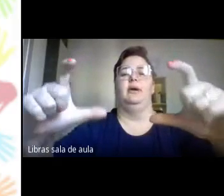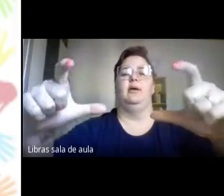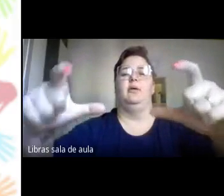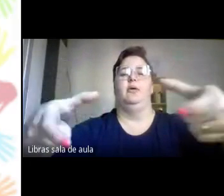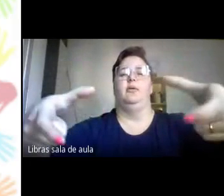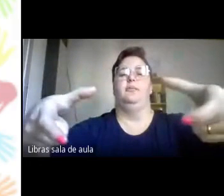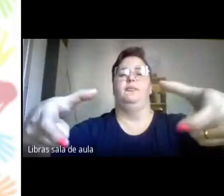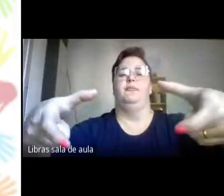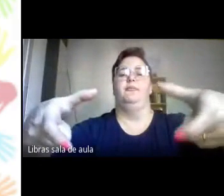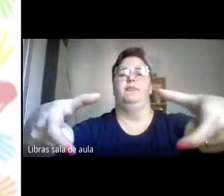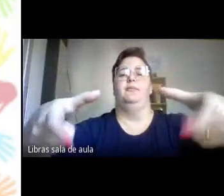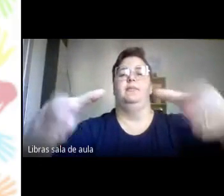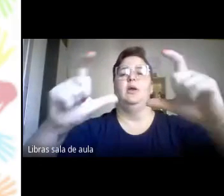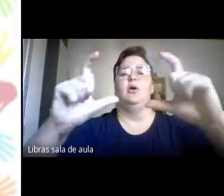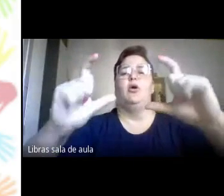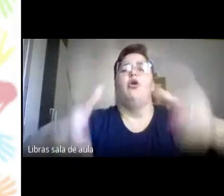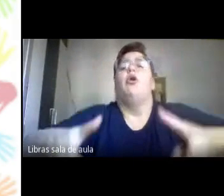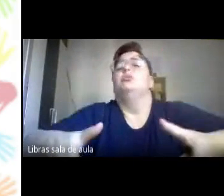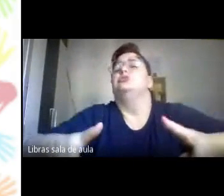Ó.